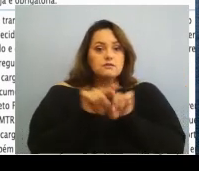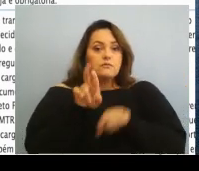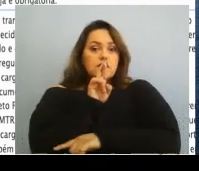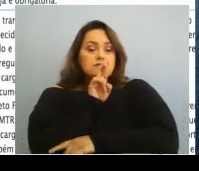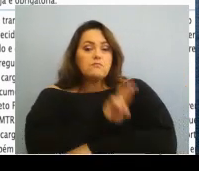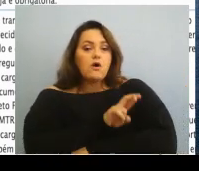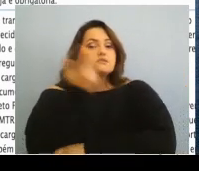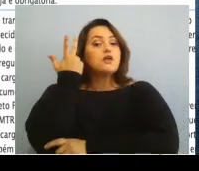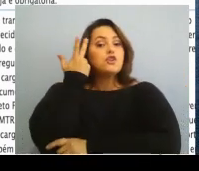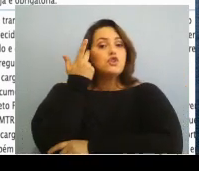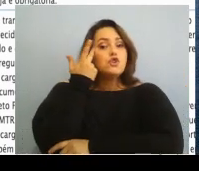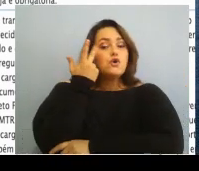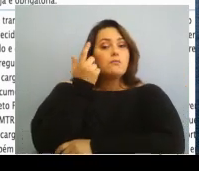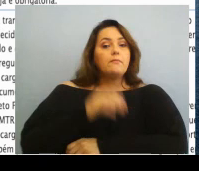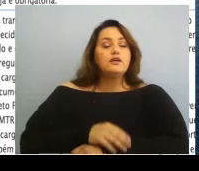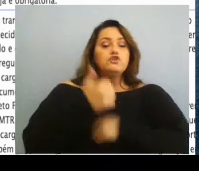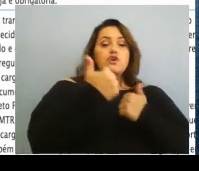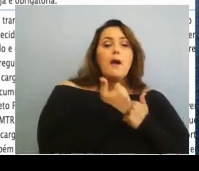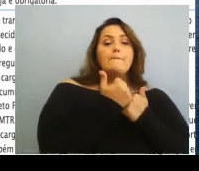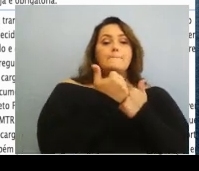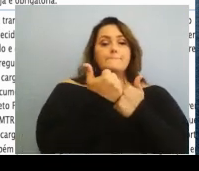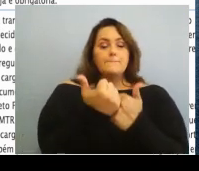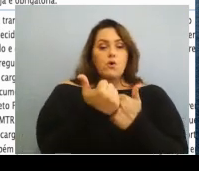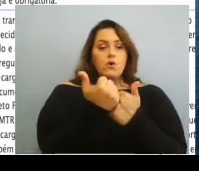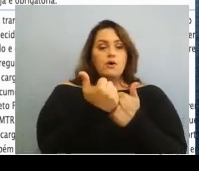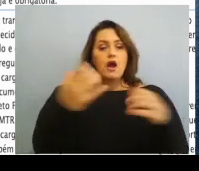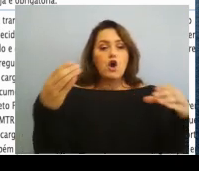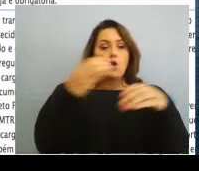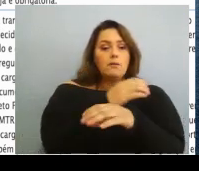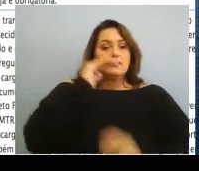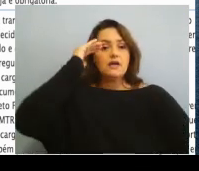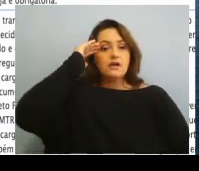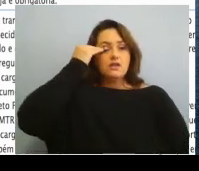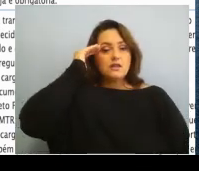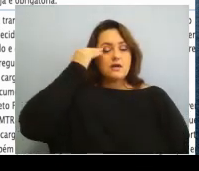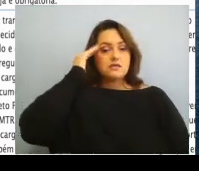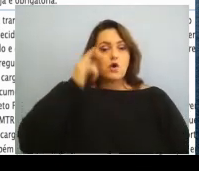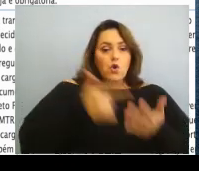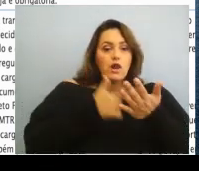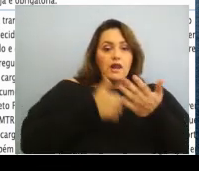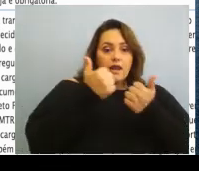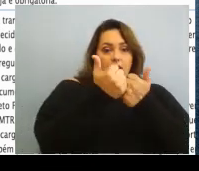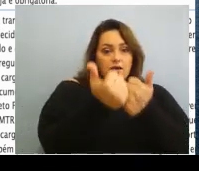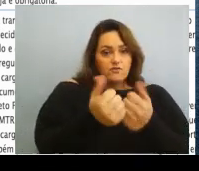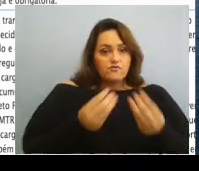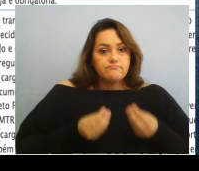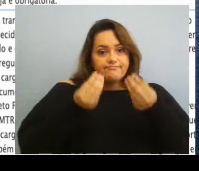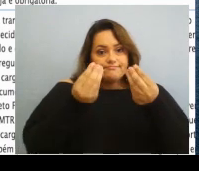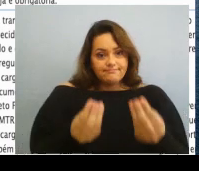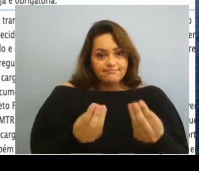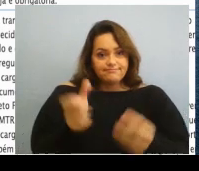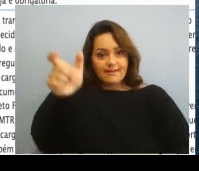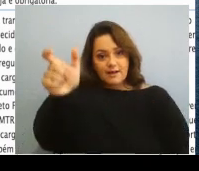normalmente auxilia a complementação de entendimento que o manual possa não estar trazendo para o usuário, para que ele possa